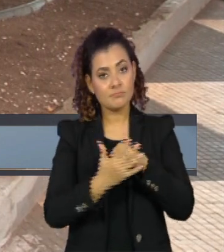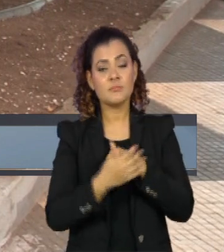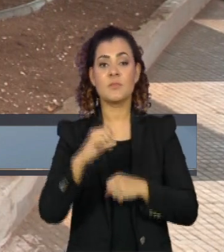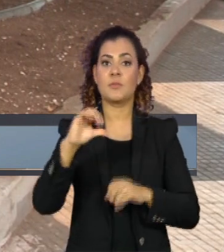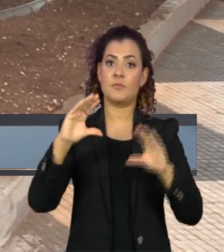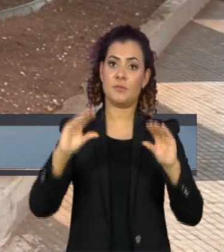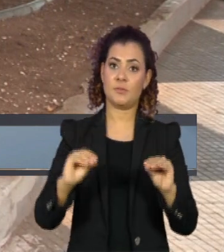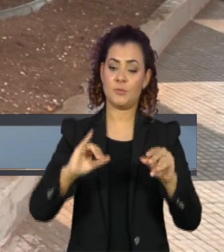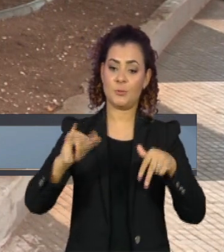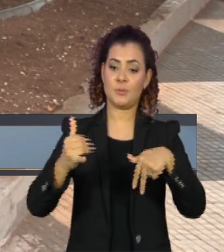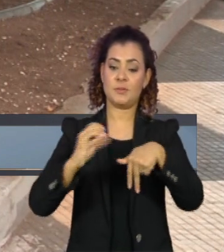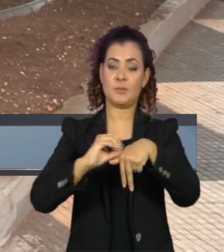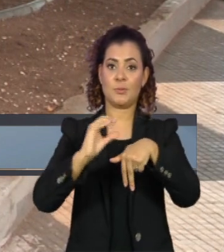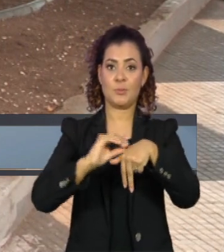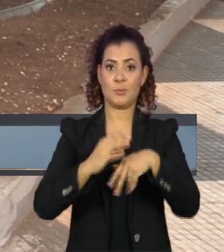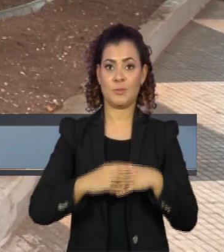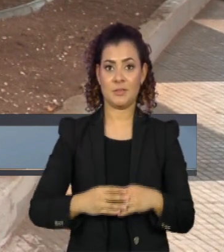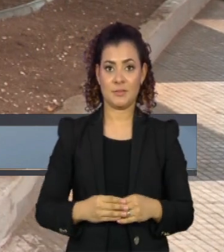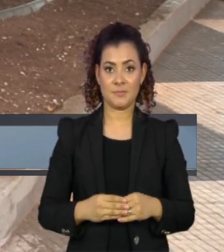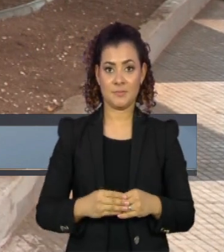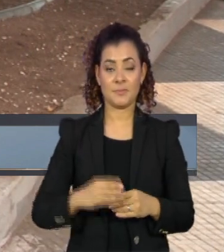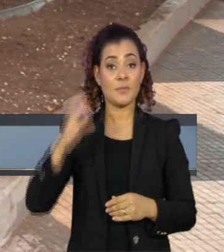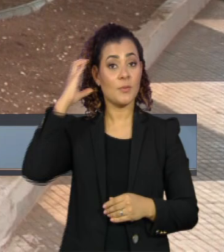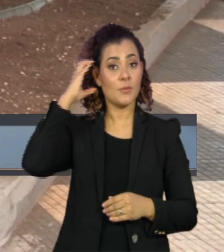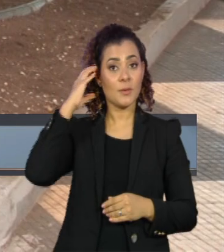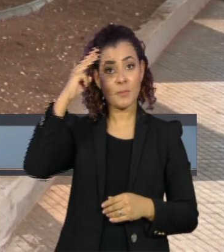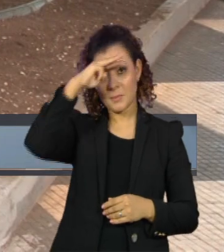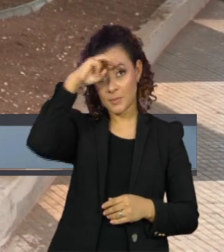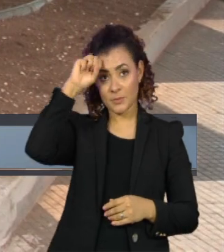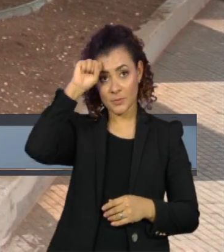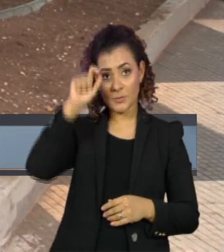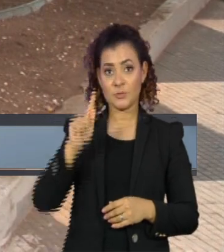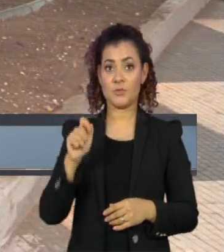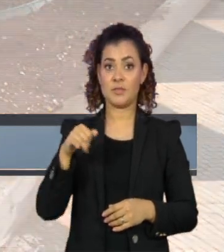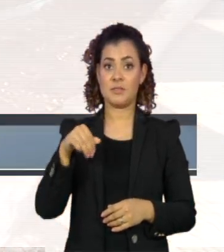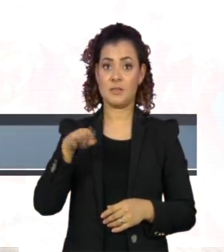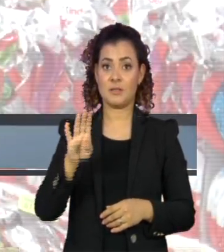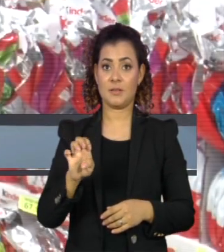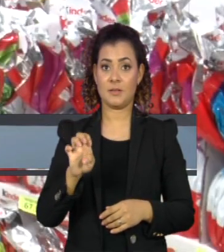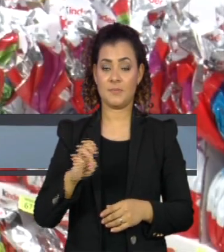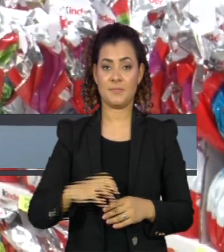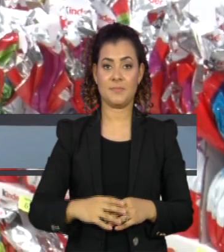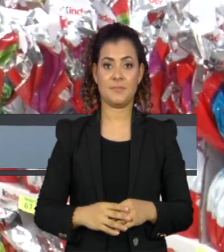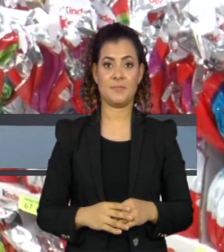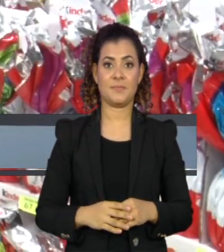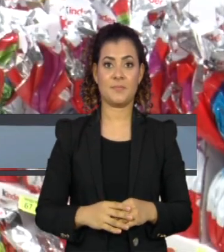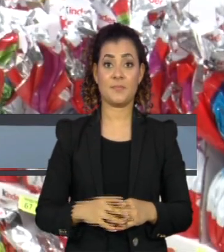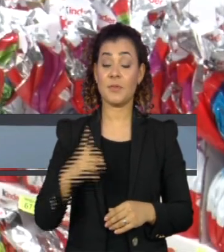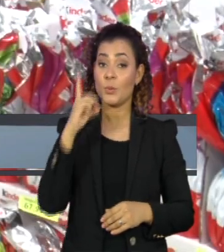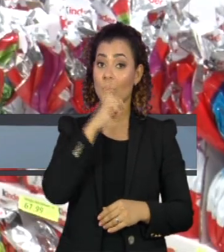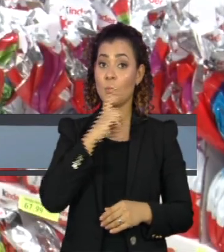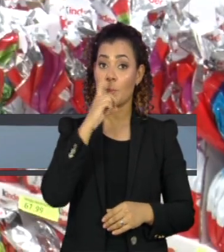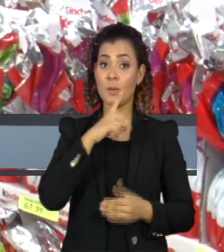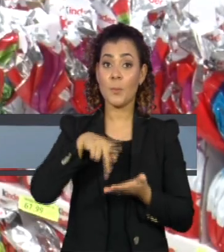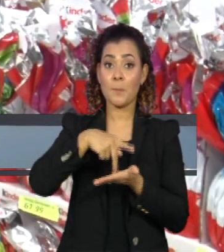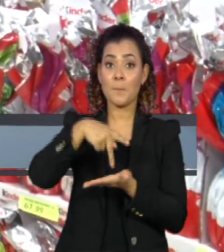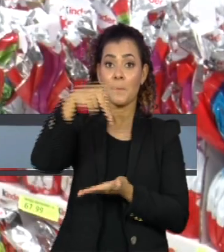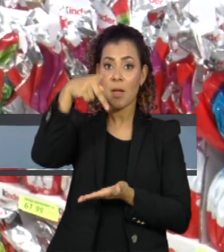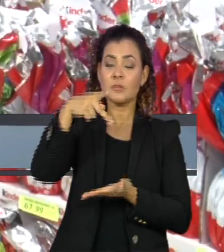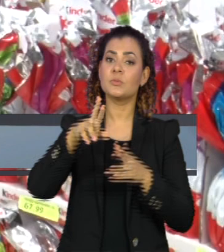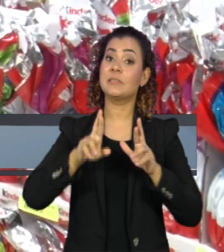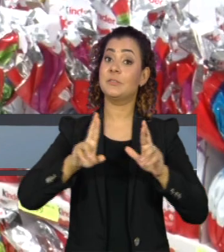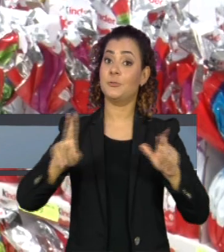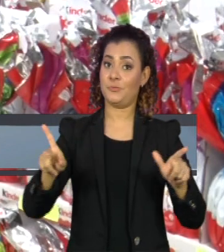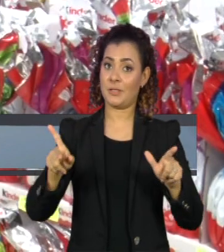9 da noite no Jornal da Cultura. De Cuiabá, Mato Grosso, Geisiane Lemes. O domingo de Páscoa será diferente